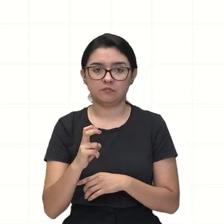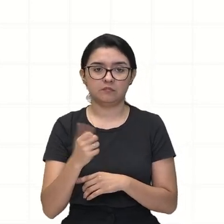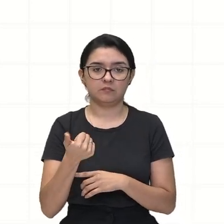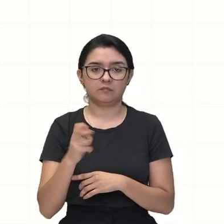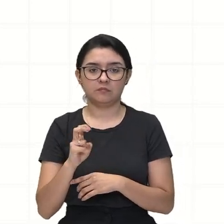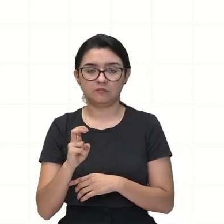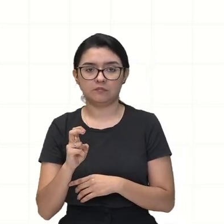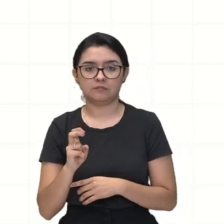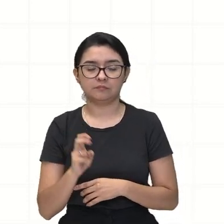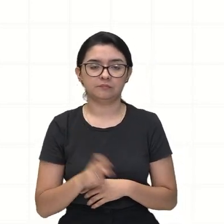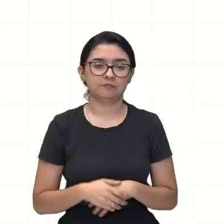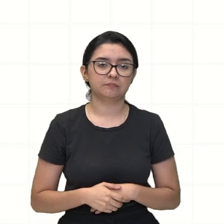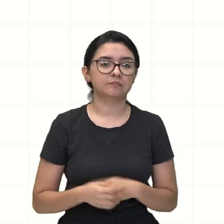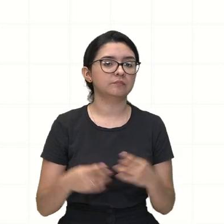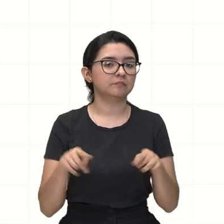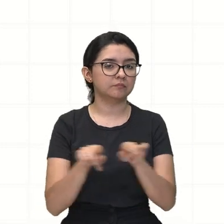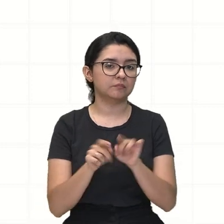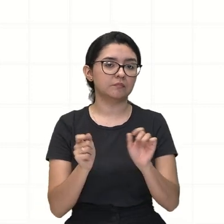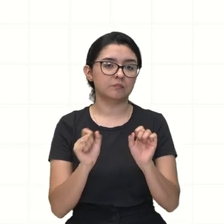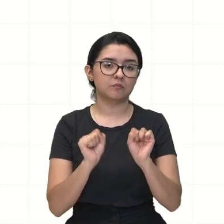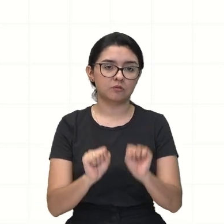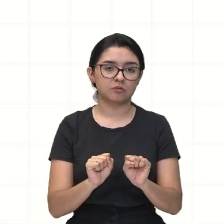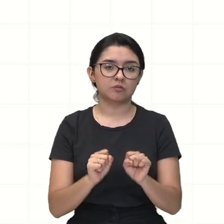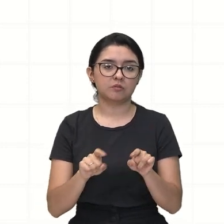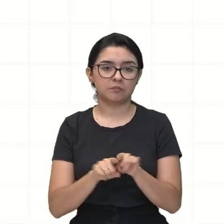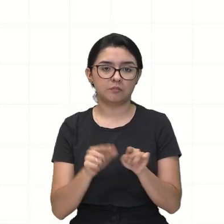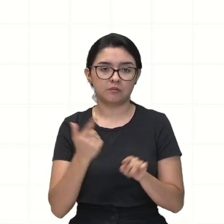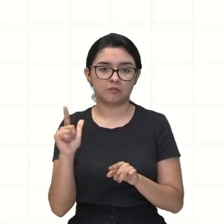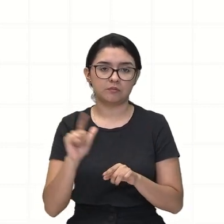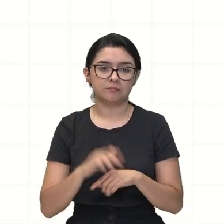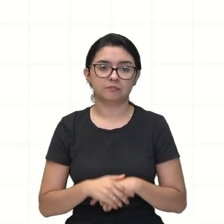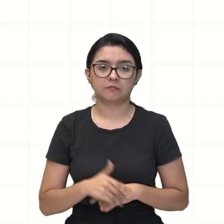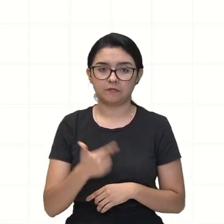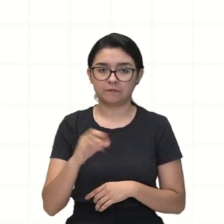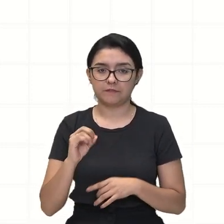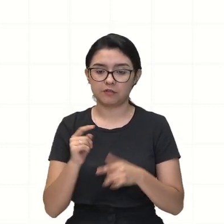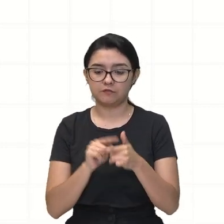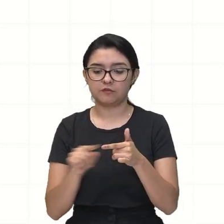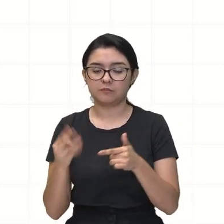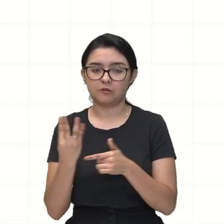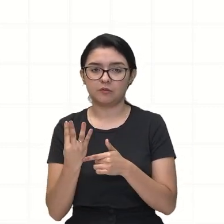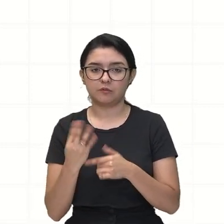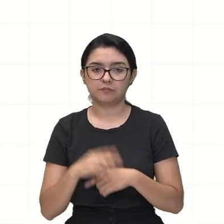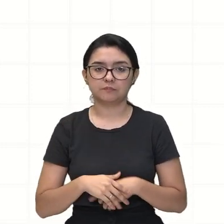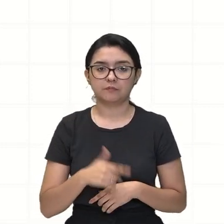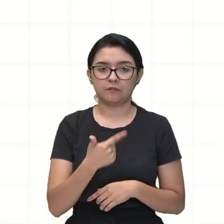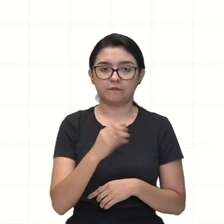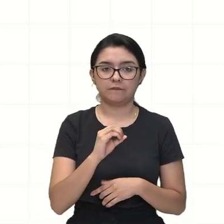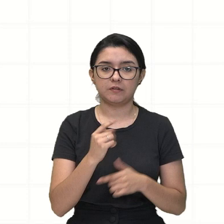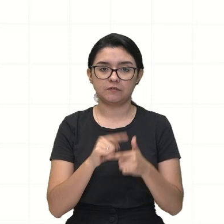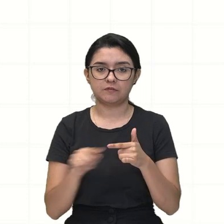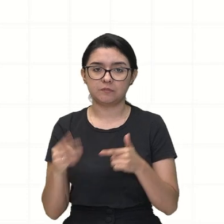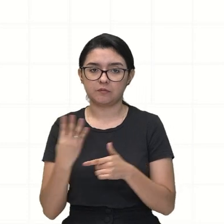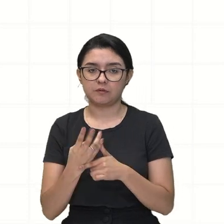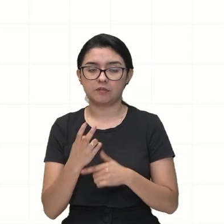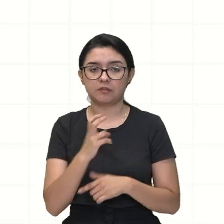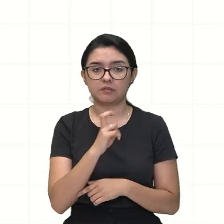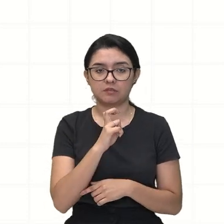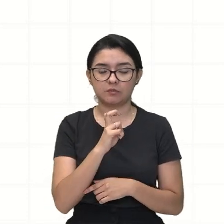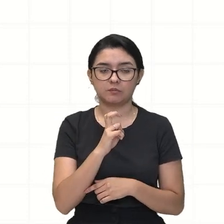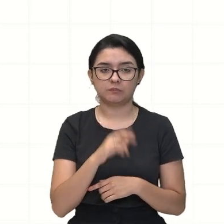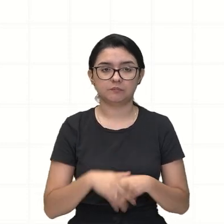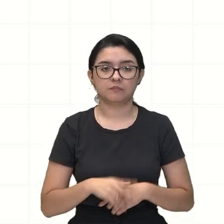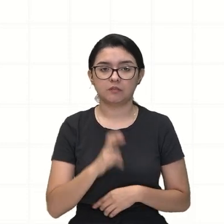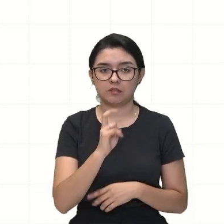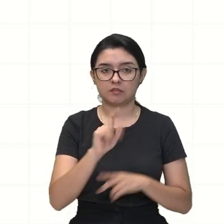15. Ou poderia fazer daquele jeito também. Pega o 20 e divide por 4. 20 dividido por 4, 5.